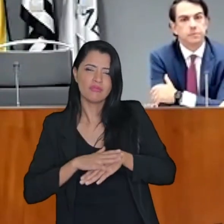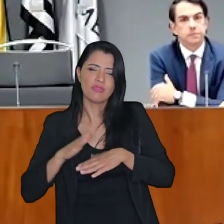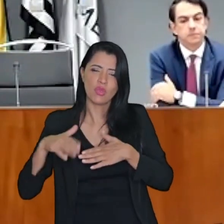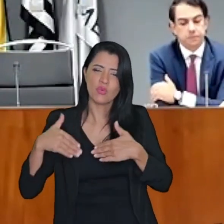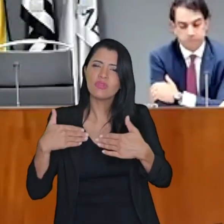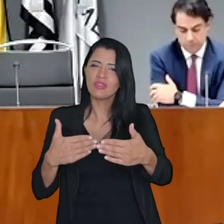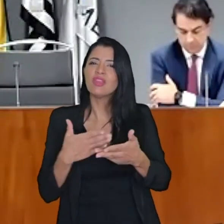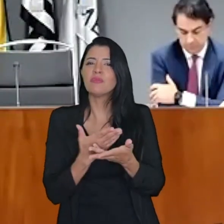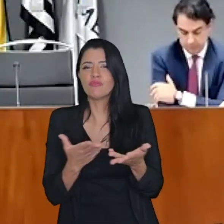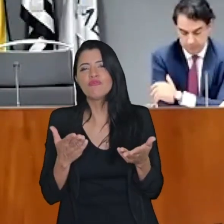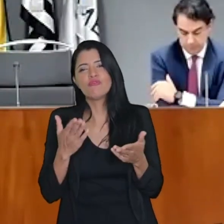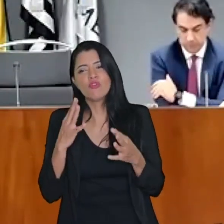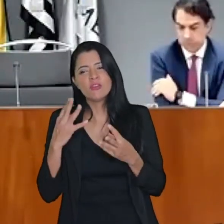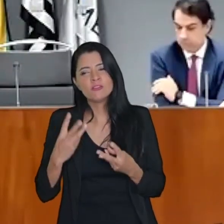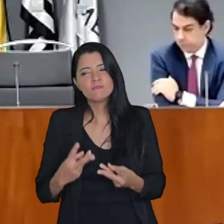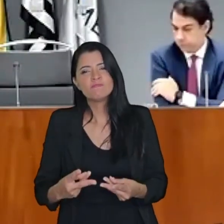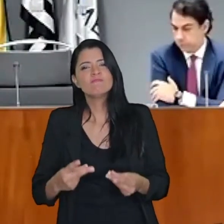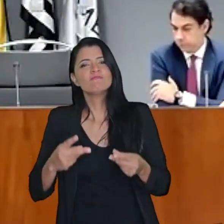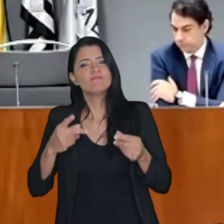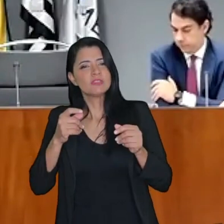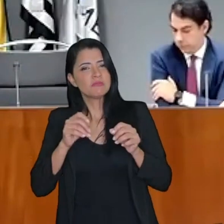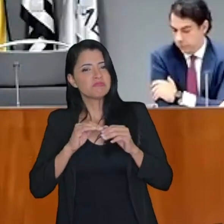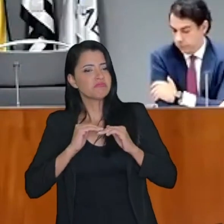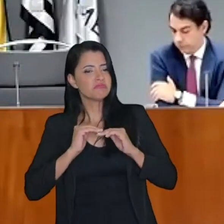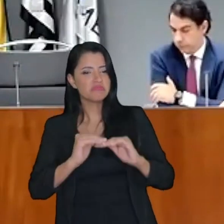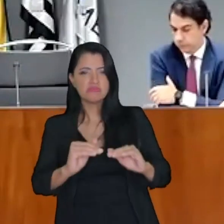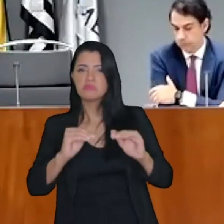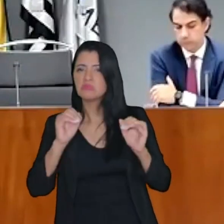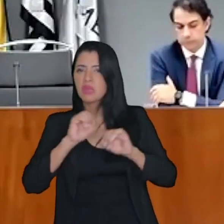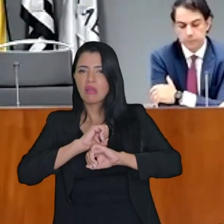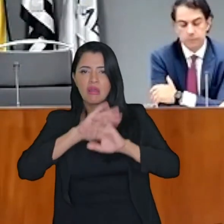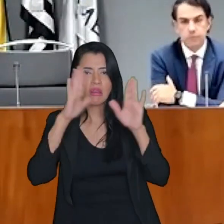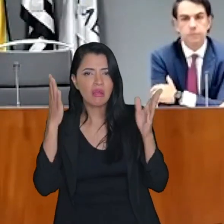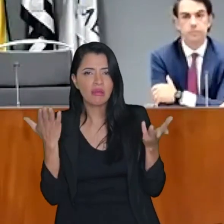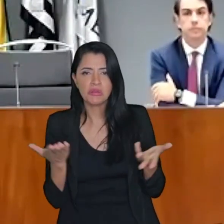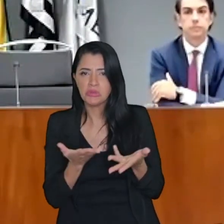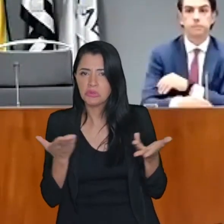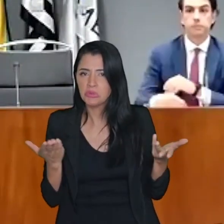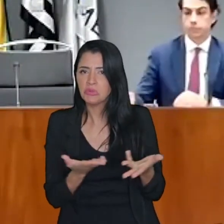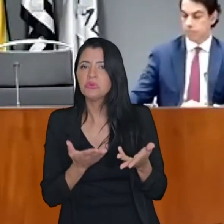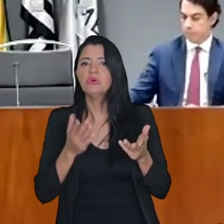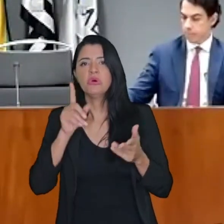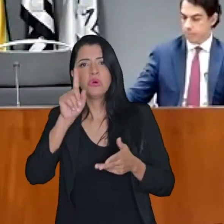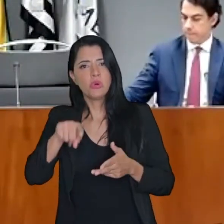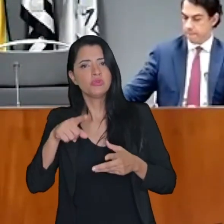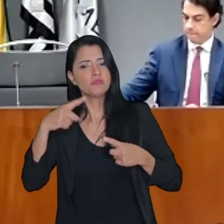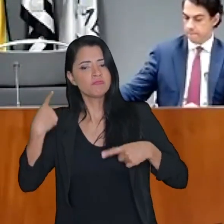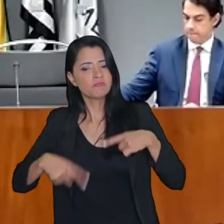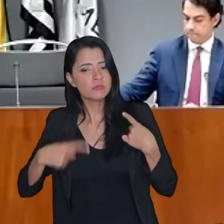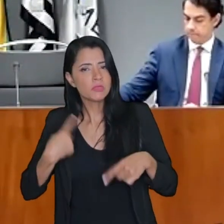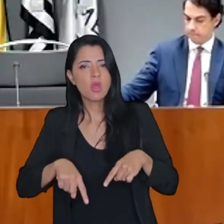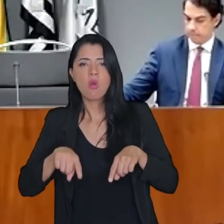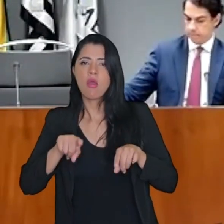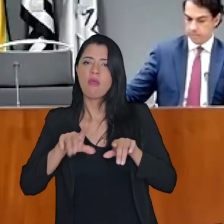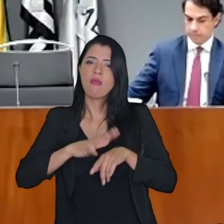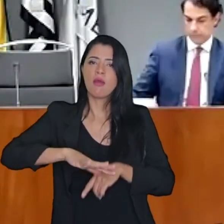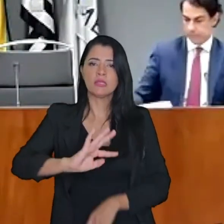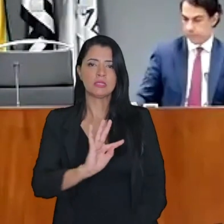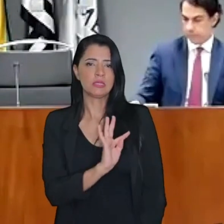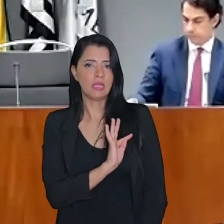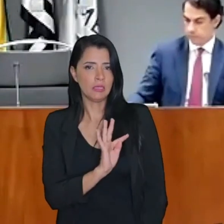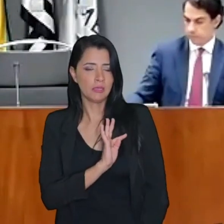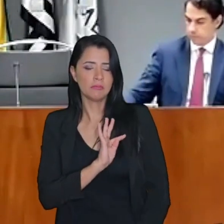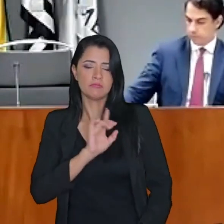foi sendo sedimentado, as coisas ficaram mais claras, e hoje as discussões são mais técnicas, sobre